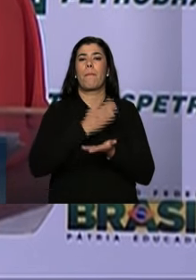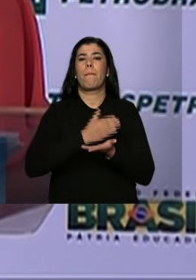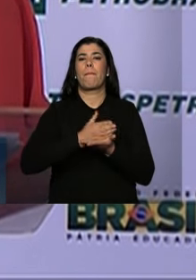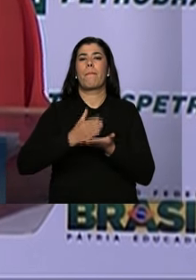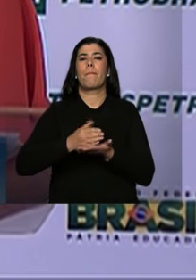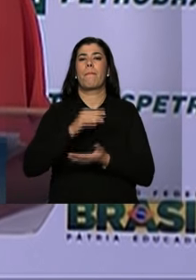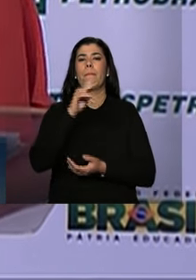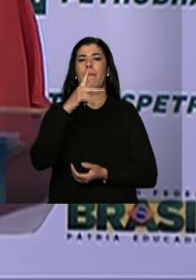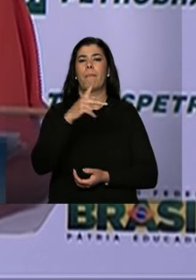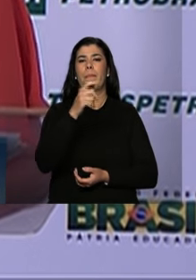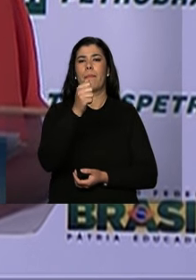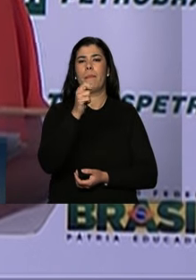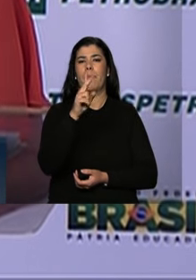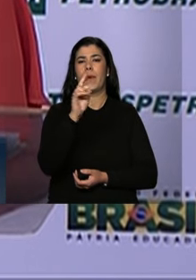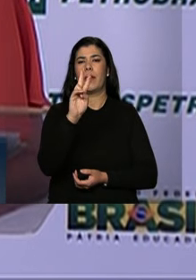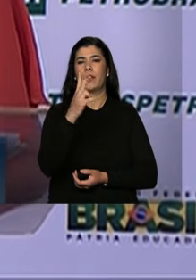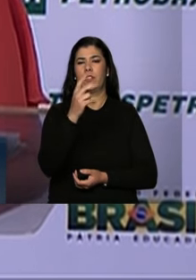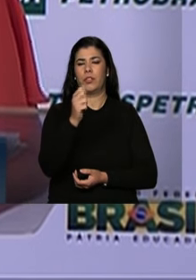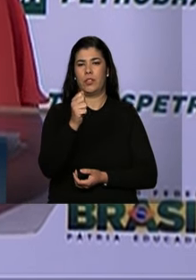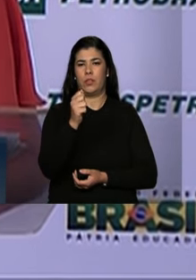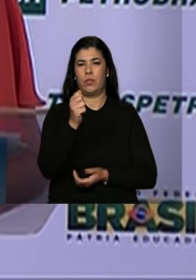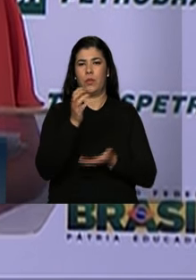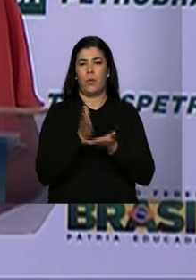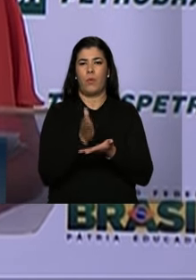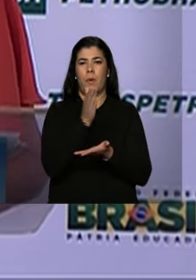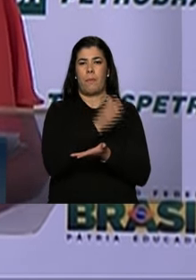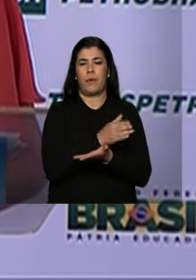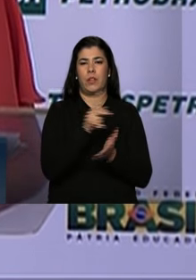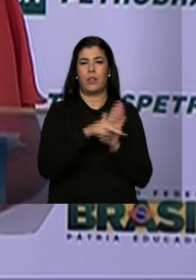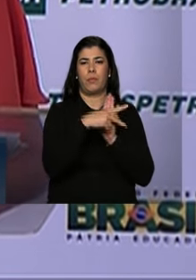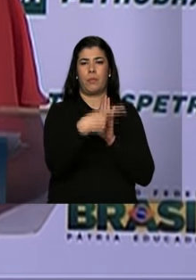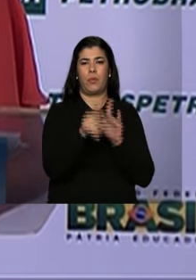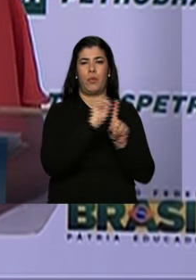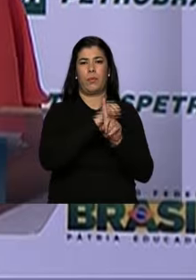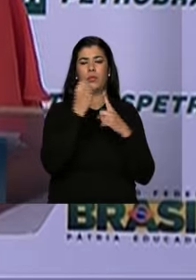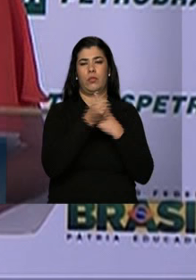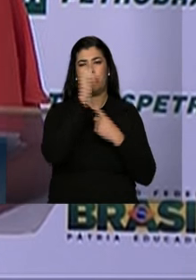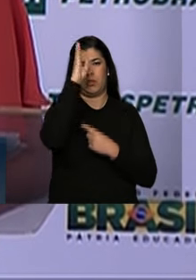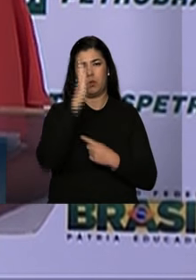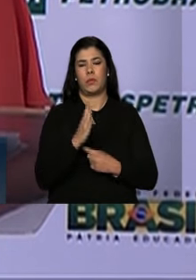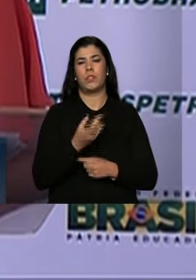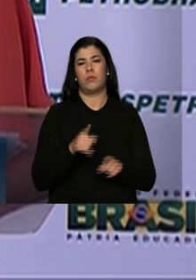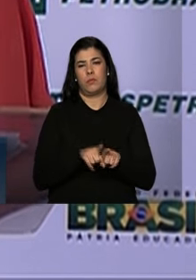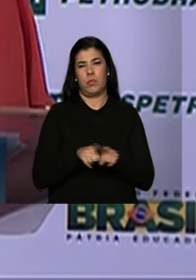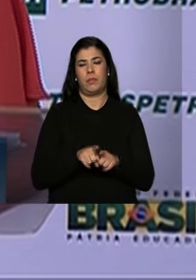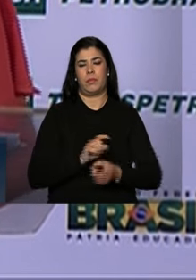parte do leão fica com o povo brasileiro e com a sociedade brasileira.